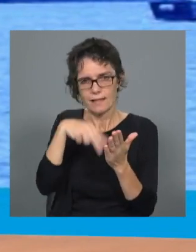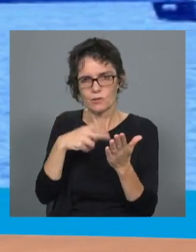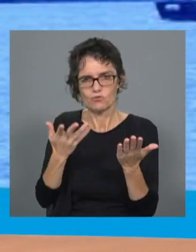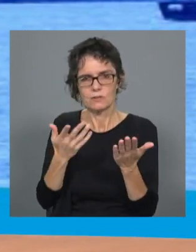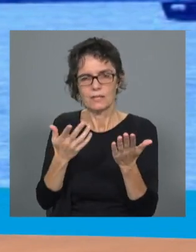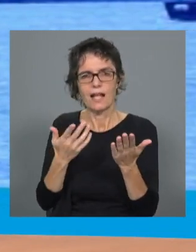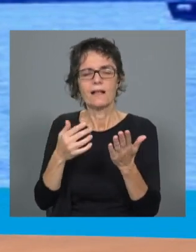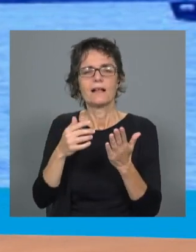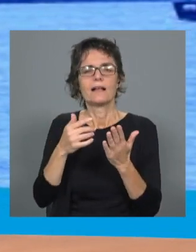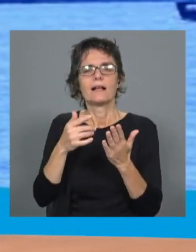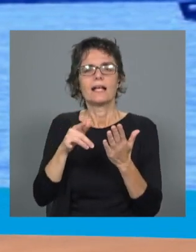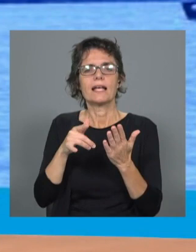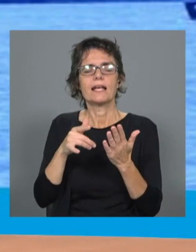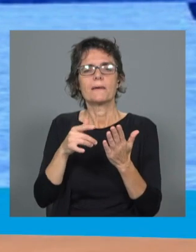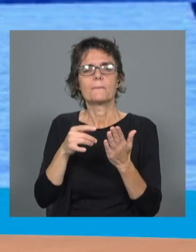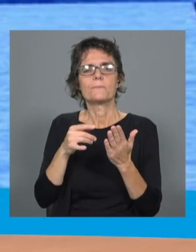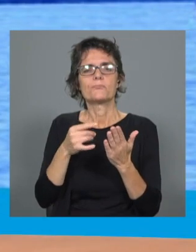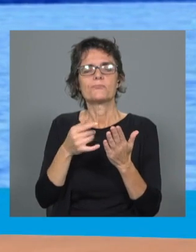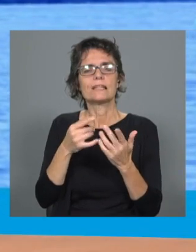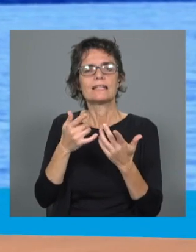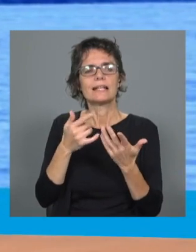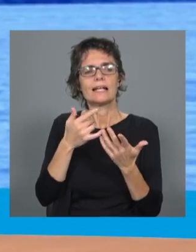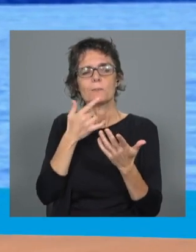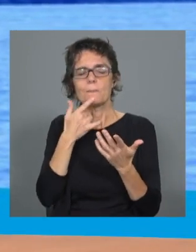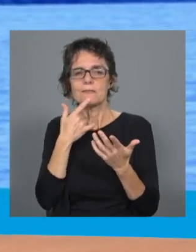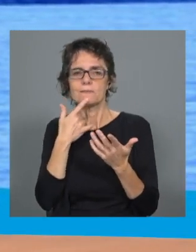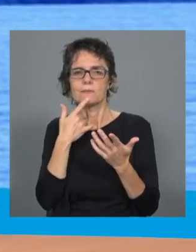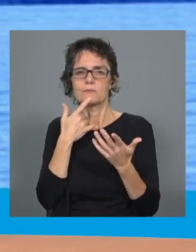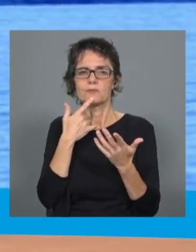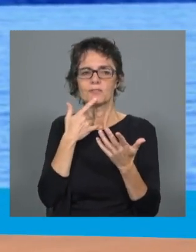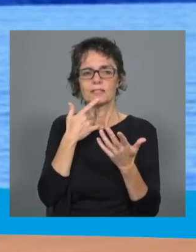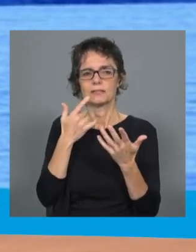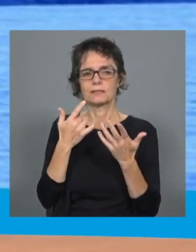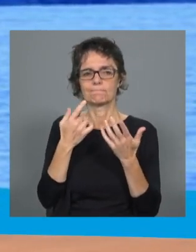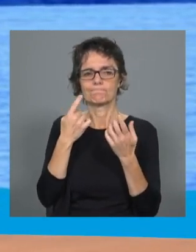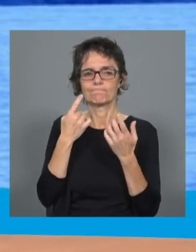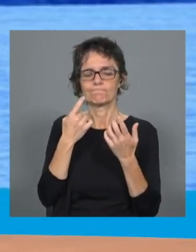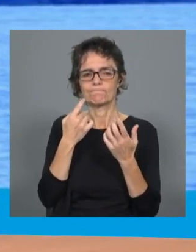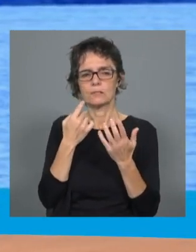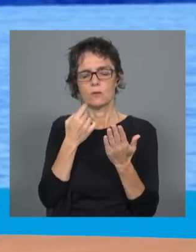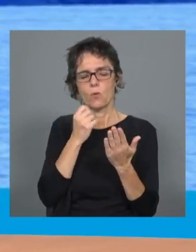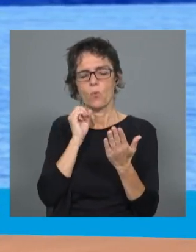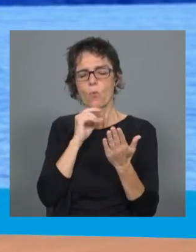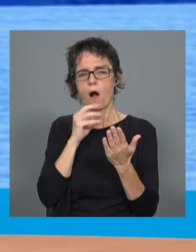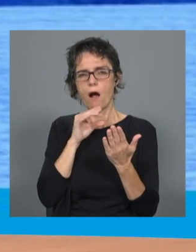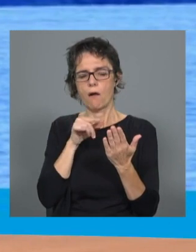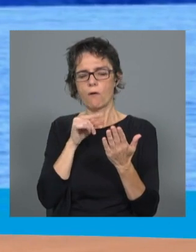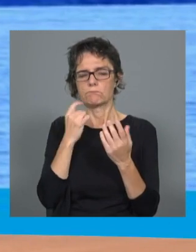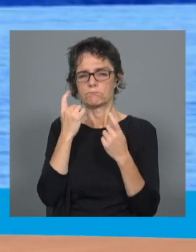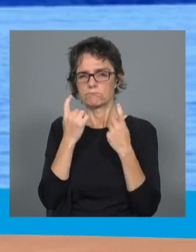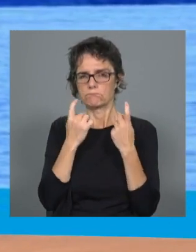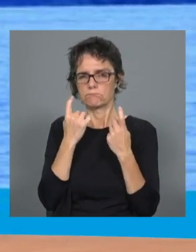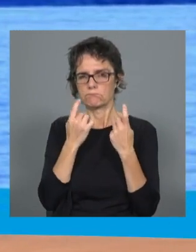pode rapidamente ler-se um conto e possibilita-nos, dá-nos a oportunidade de refletirmos um pouco sobre aquilo que estamos a viver